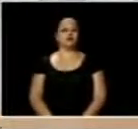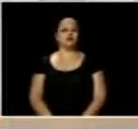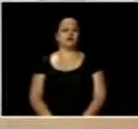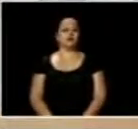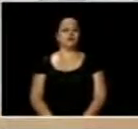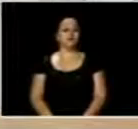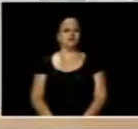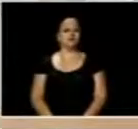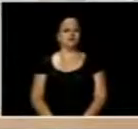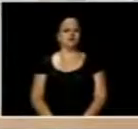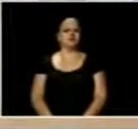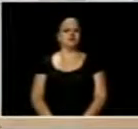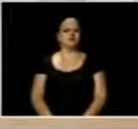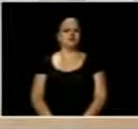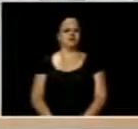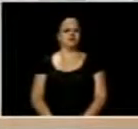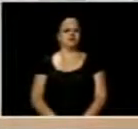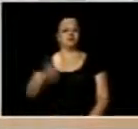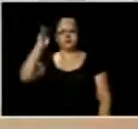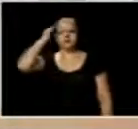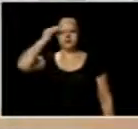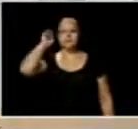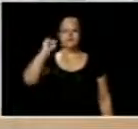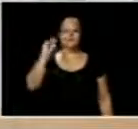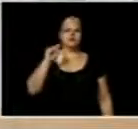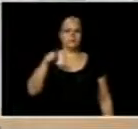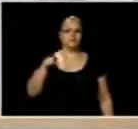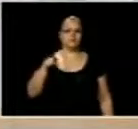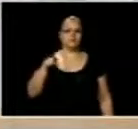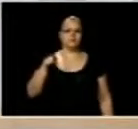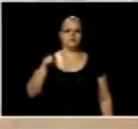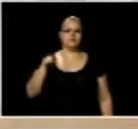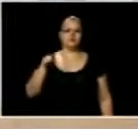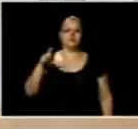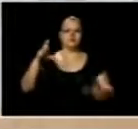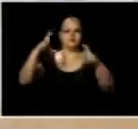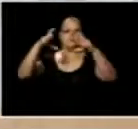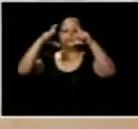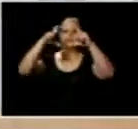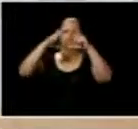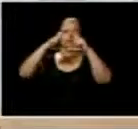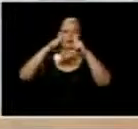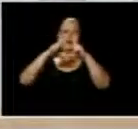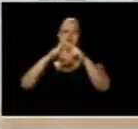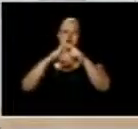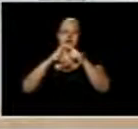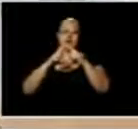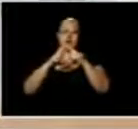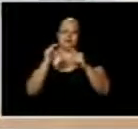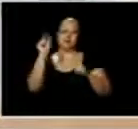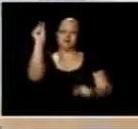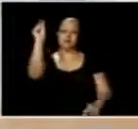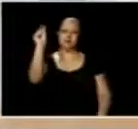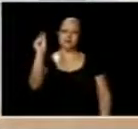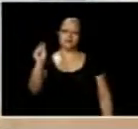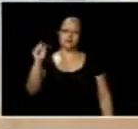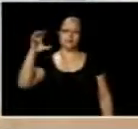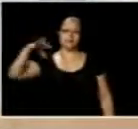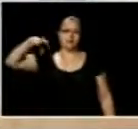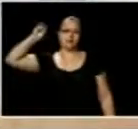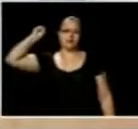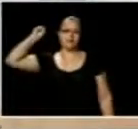Sabe o que é isso aqui? Vocês estão vendo que nessa circunferência tem um risquinho aqui mais escuro. Nós